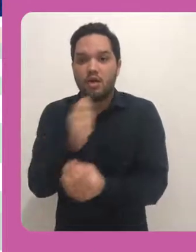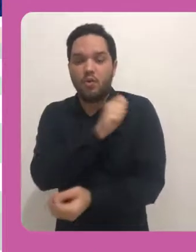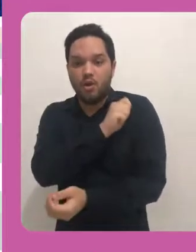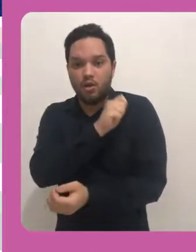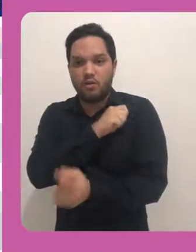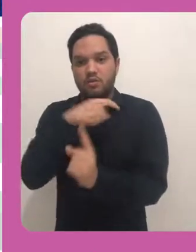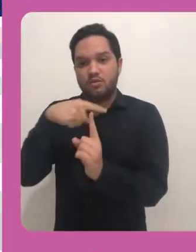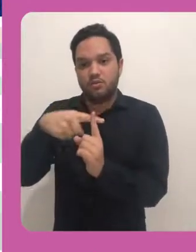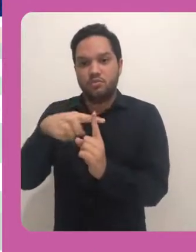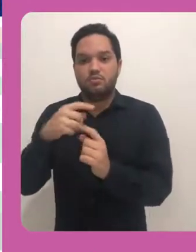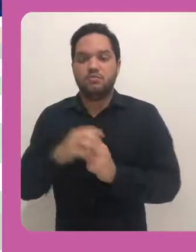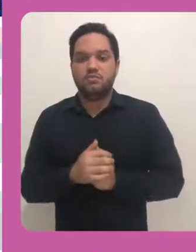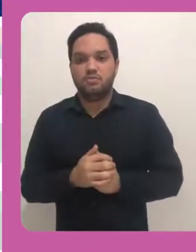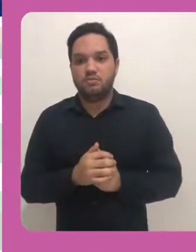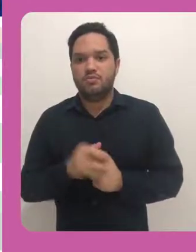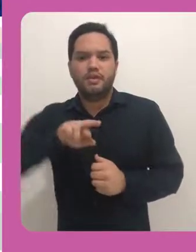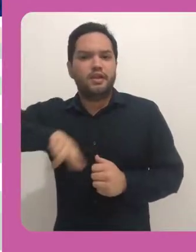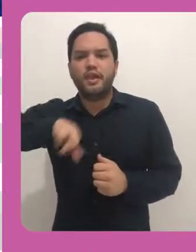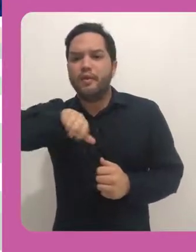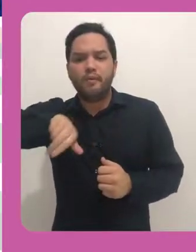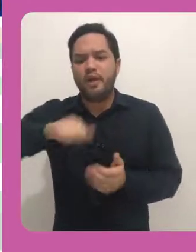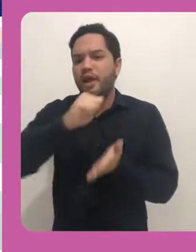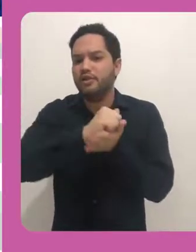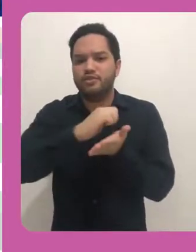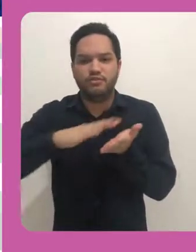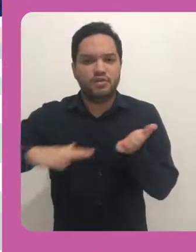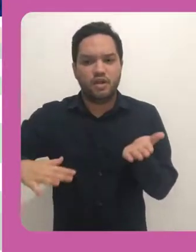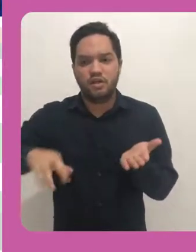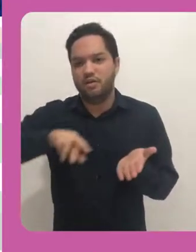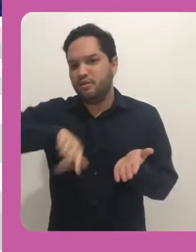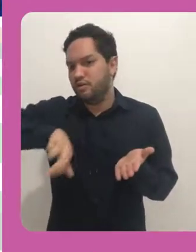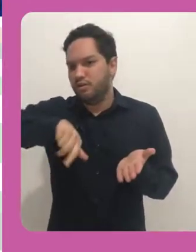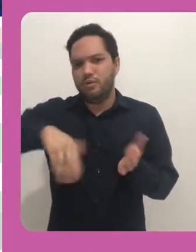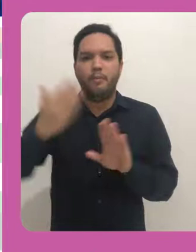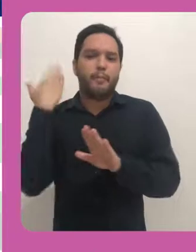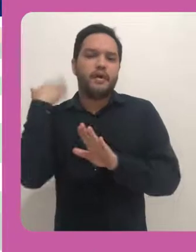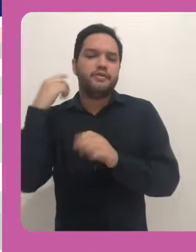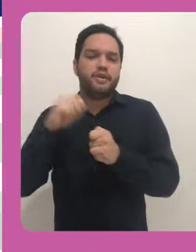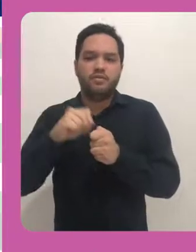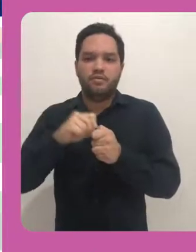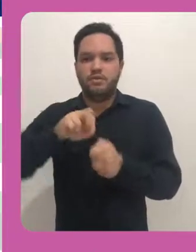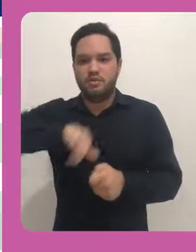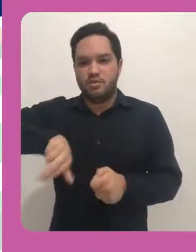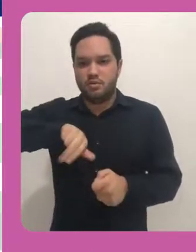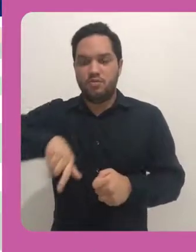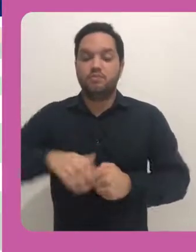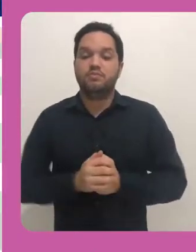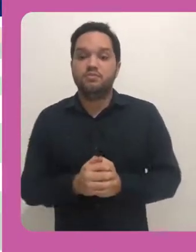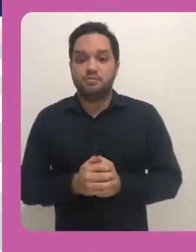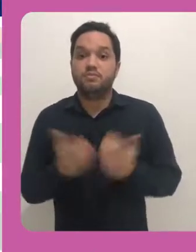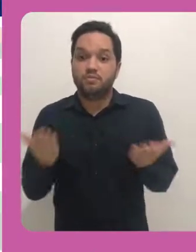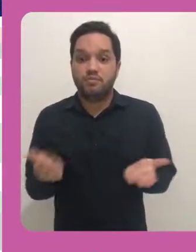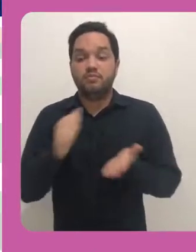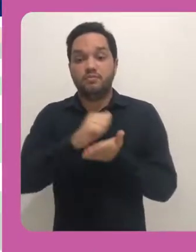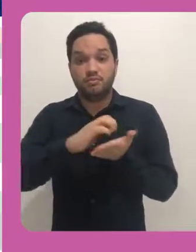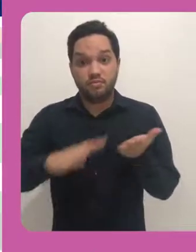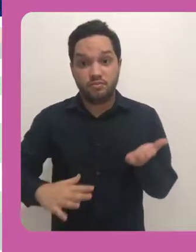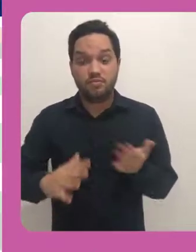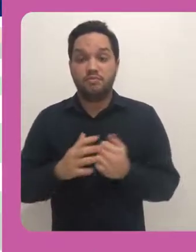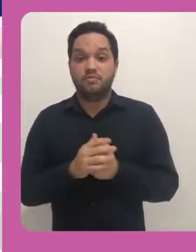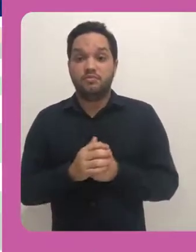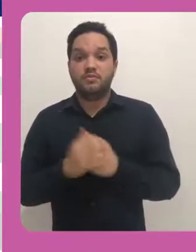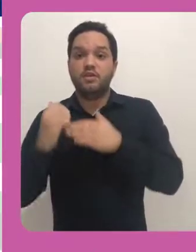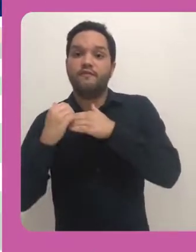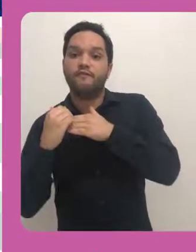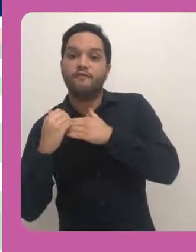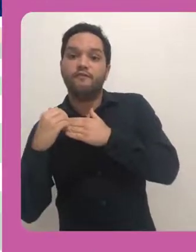dar uma pontuação para o aluno, mas que não está associado a uma atividade que foi realizada no mundo. Então, é uma